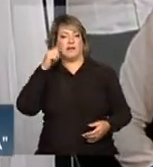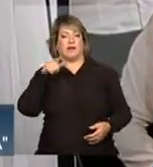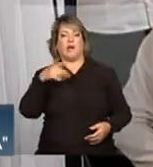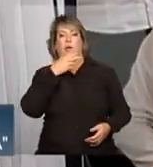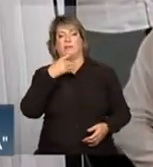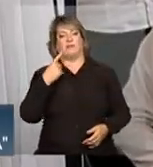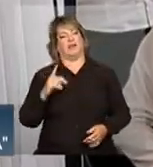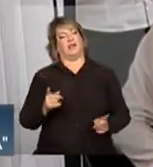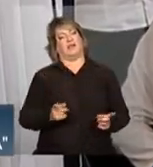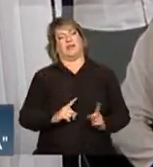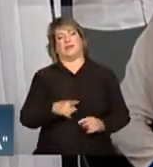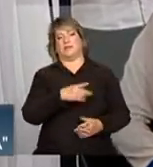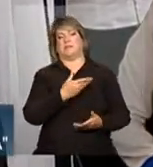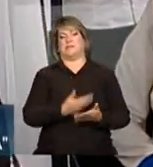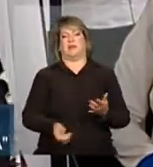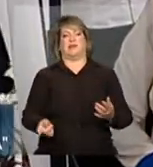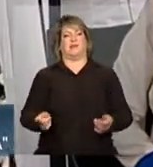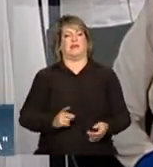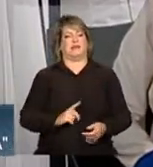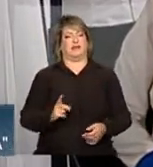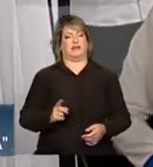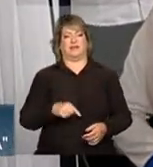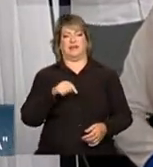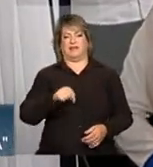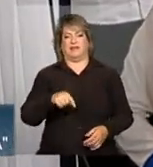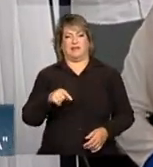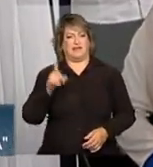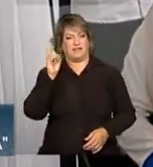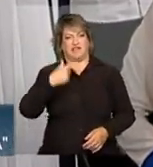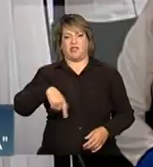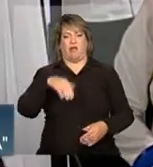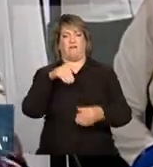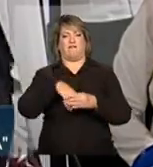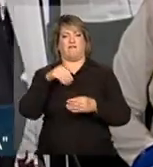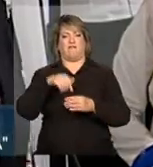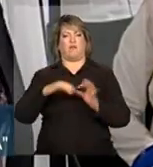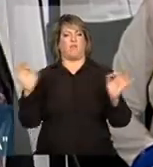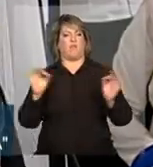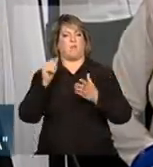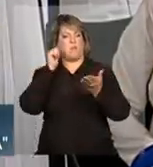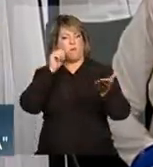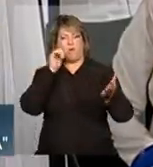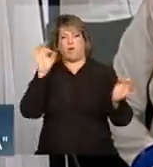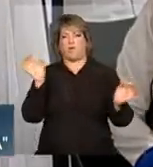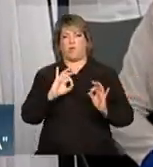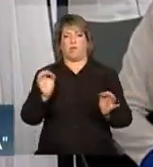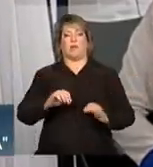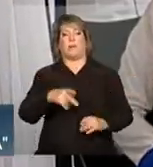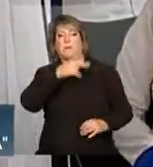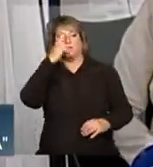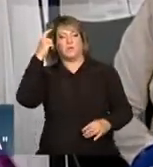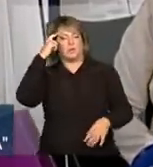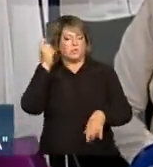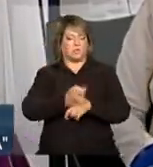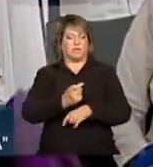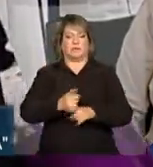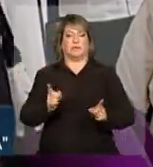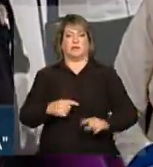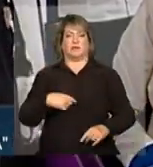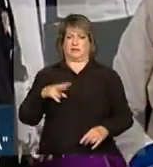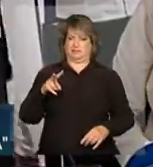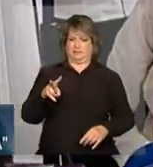não perca sua saliva, velha. Aqui nós não vota nem mulher, nem analfabeto, mas é um homem de uma